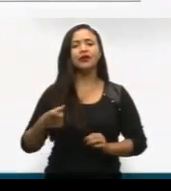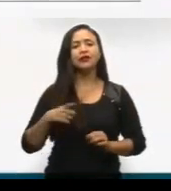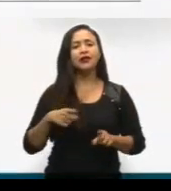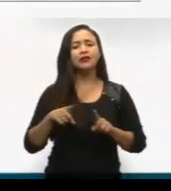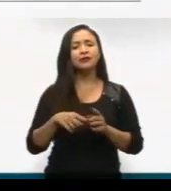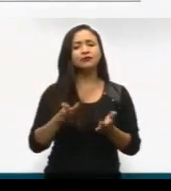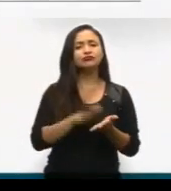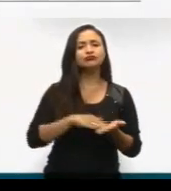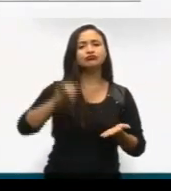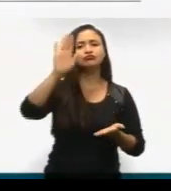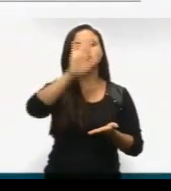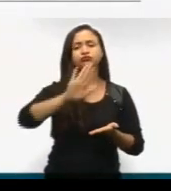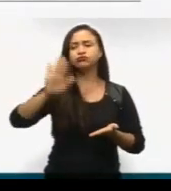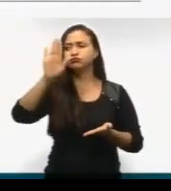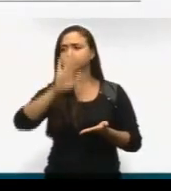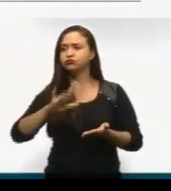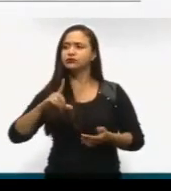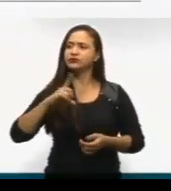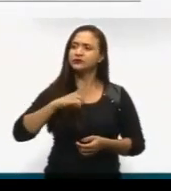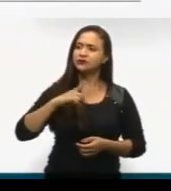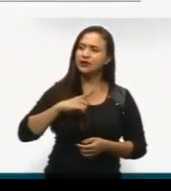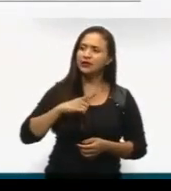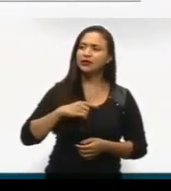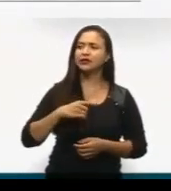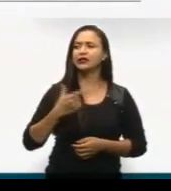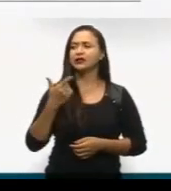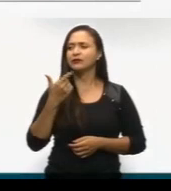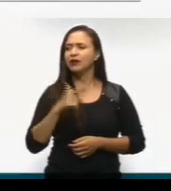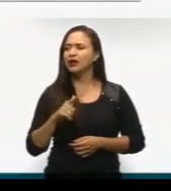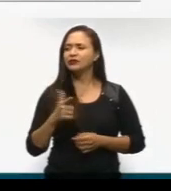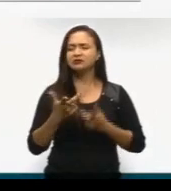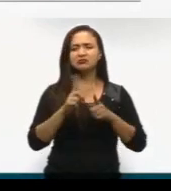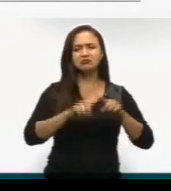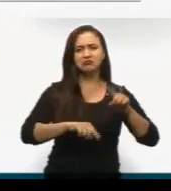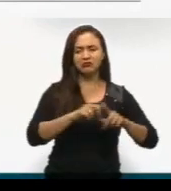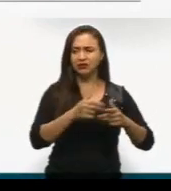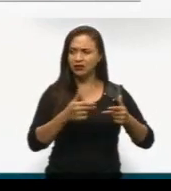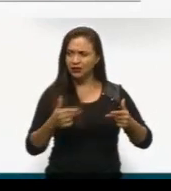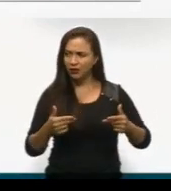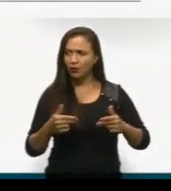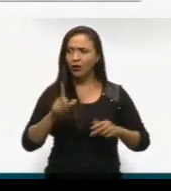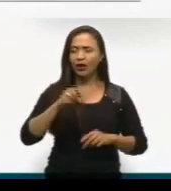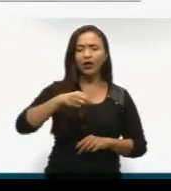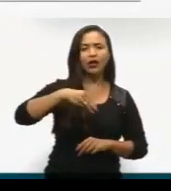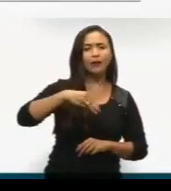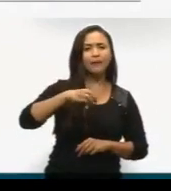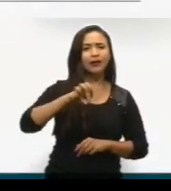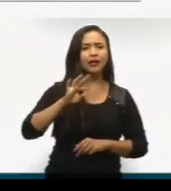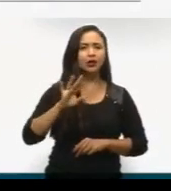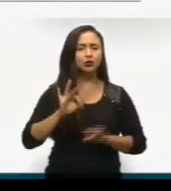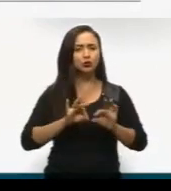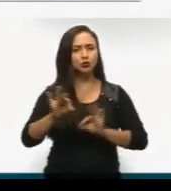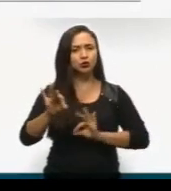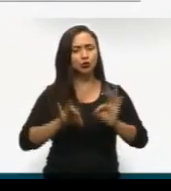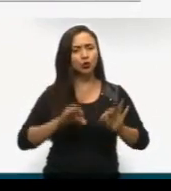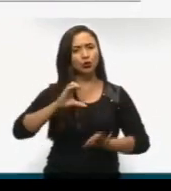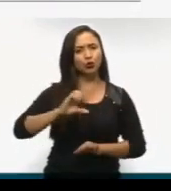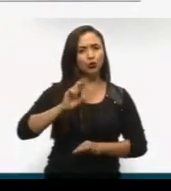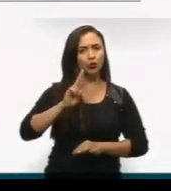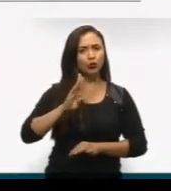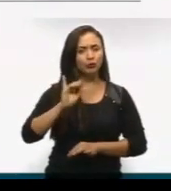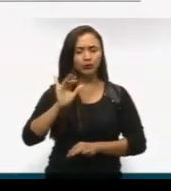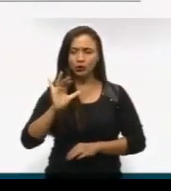traço 1:3, cimento, areia média, né? Então, a unidade dela é metro cúbico. Para assentar uma janela dessa